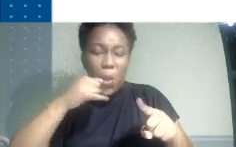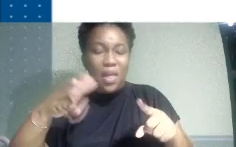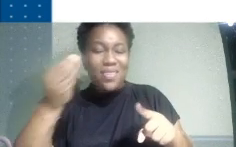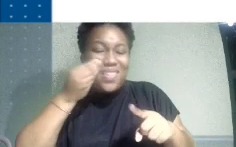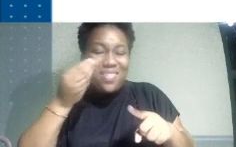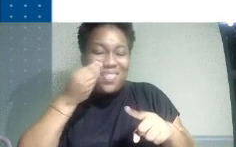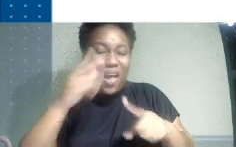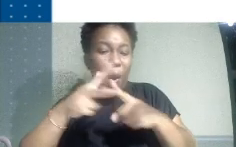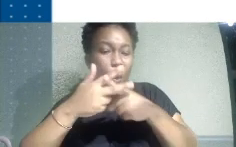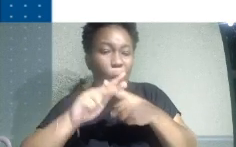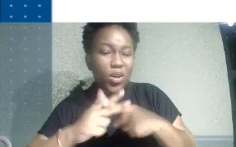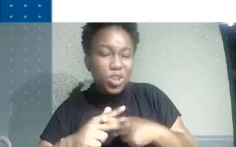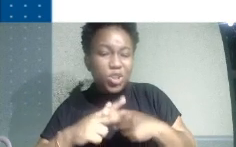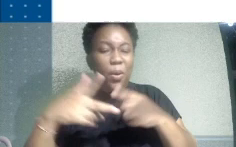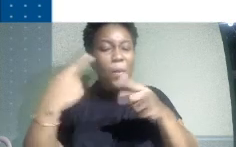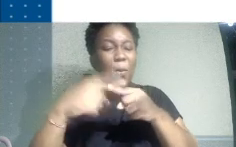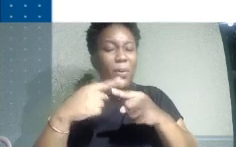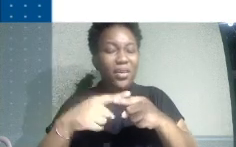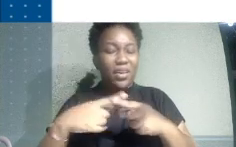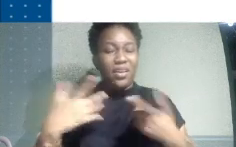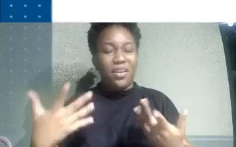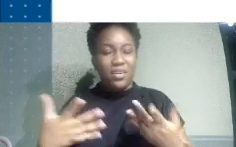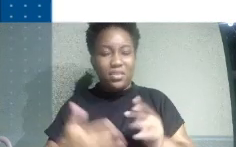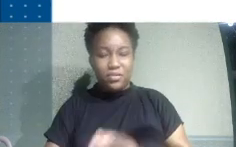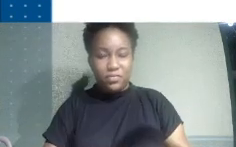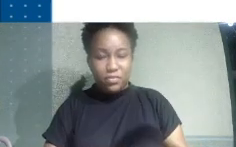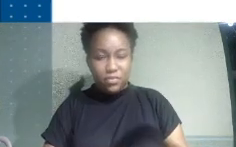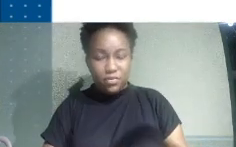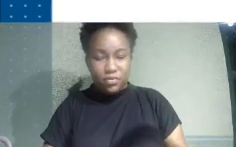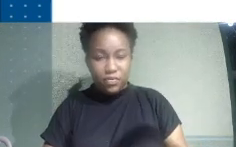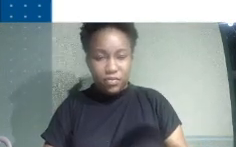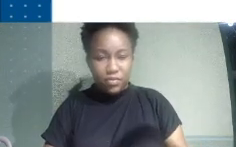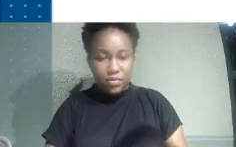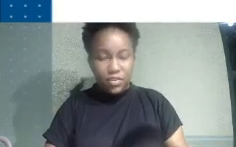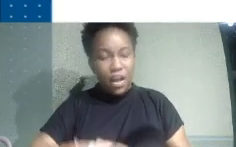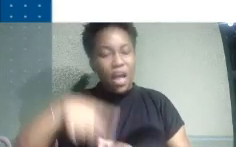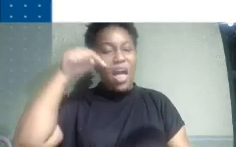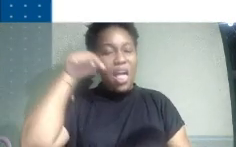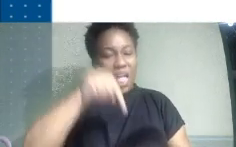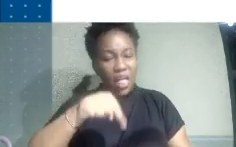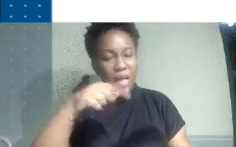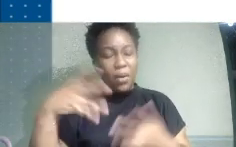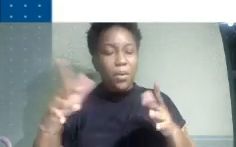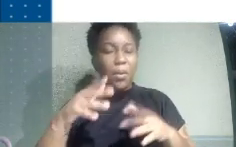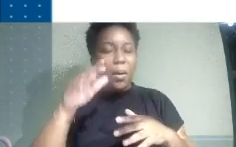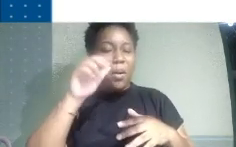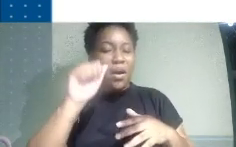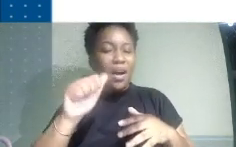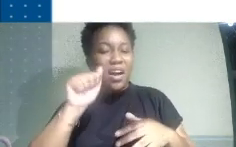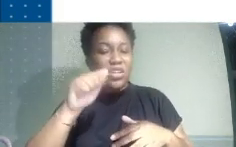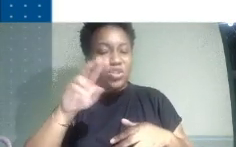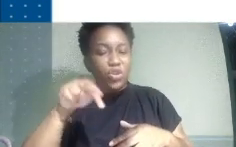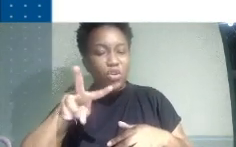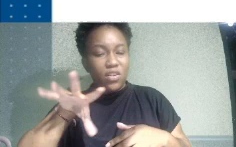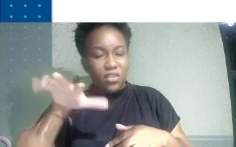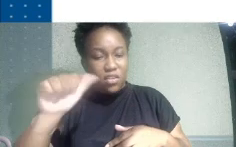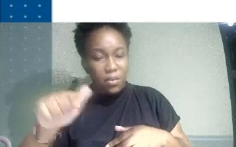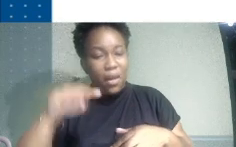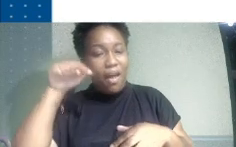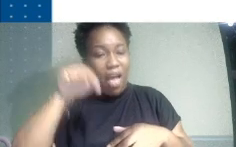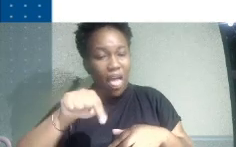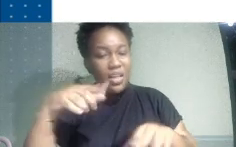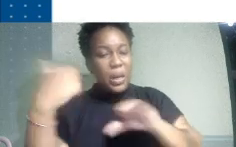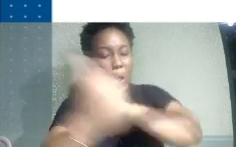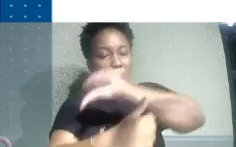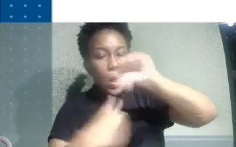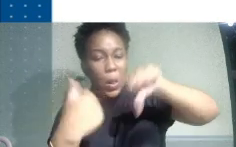Por quê? A potência ativa, pessoal, ela é uma parte da potência aparente. E essa parte ela é